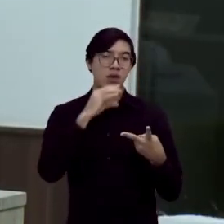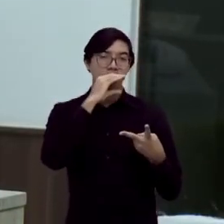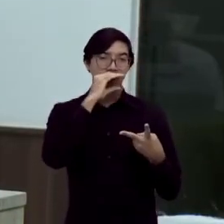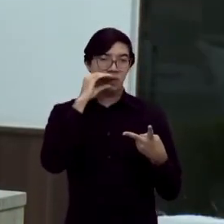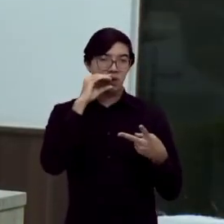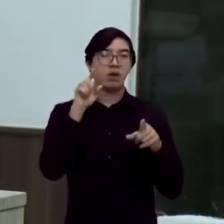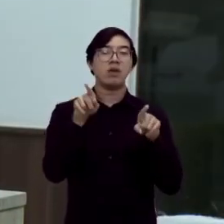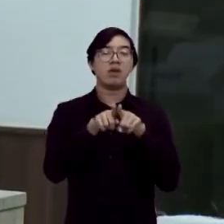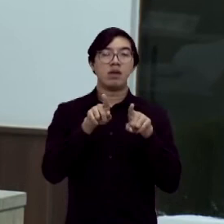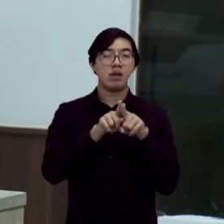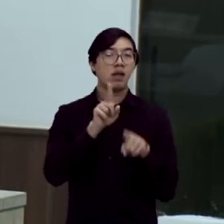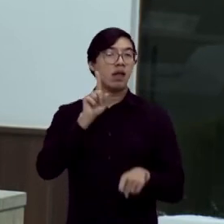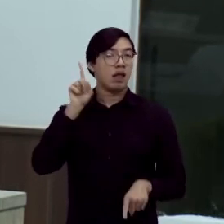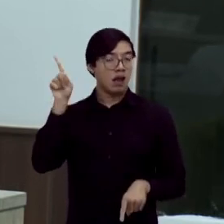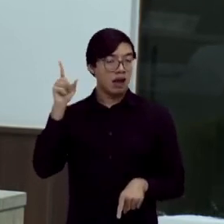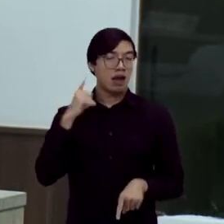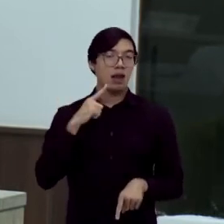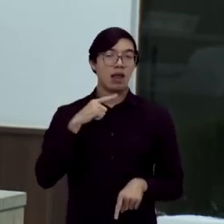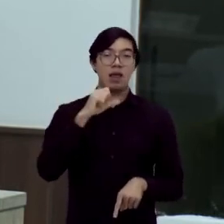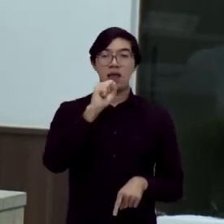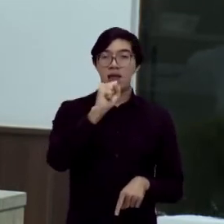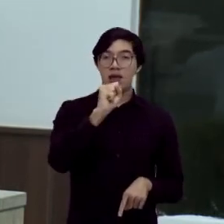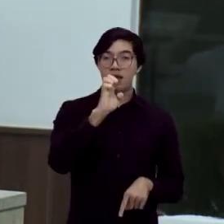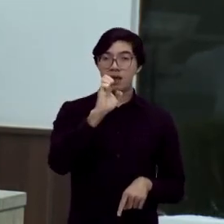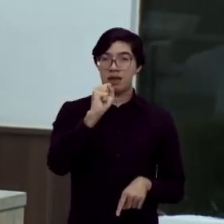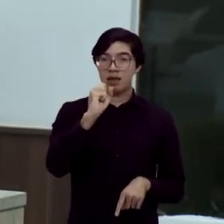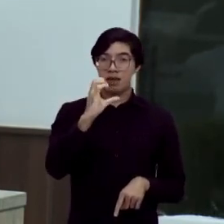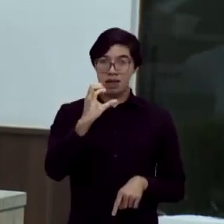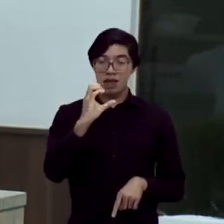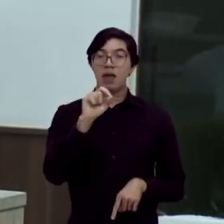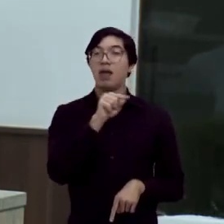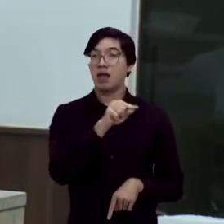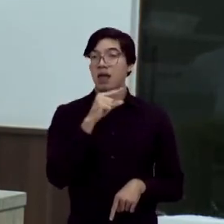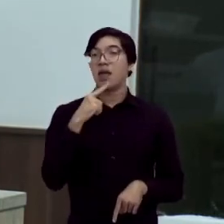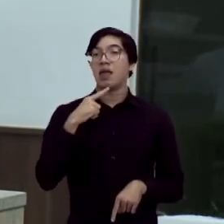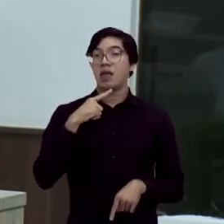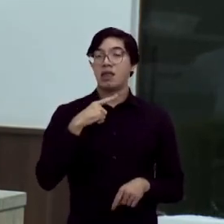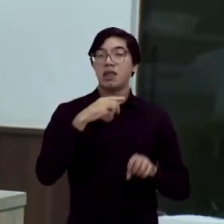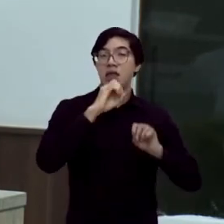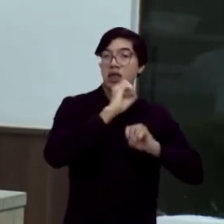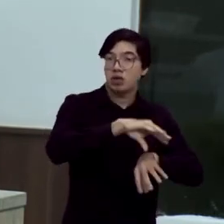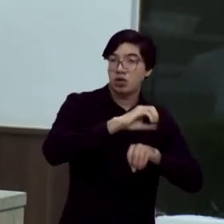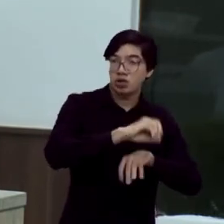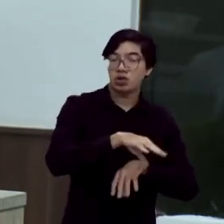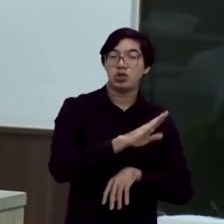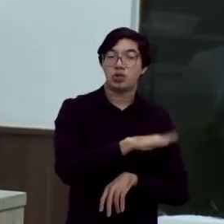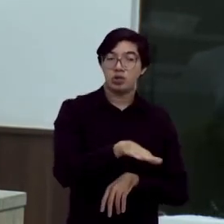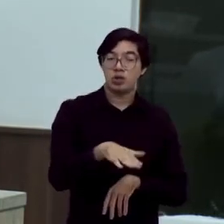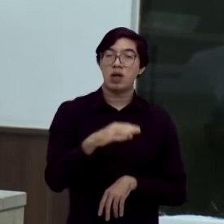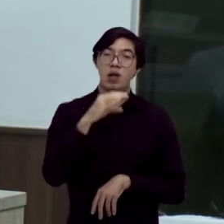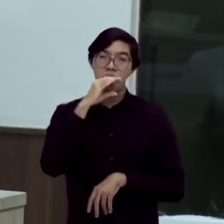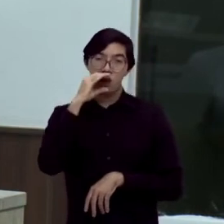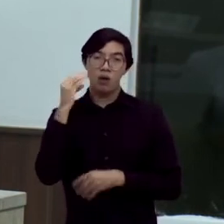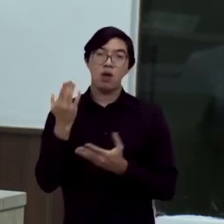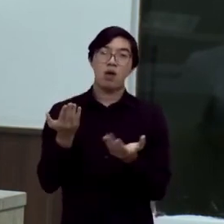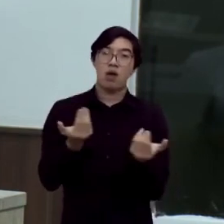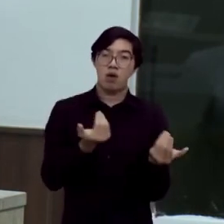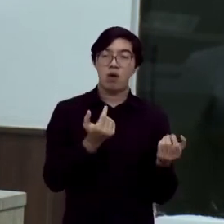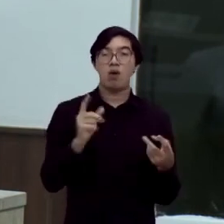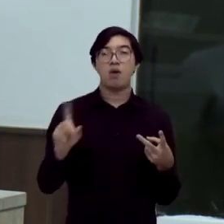o SESC oferece também educação de jovens e adultos. Também vou dar outro número